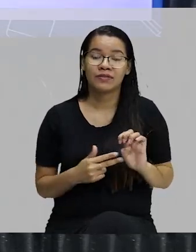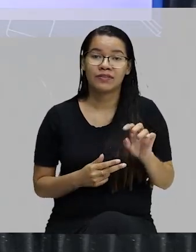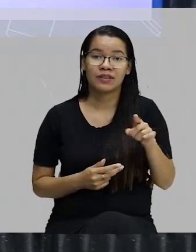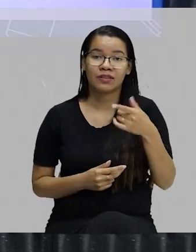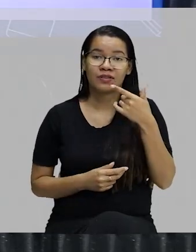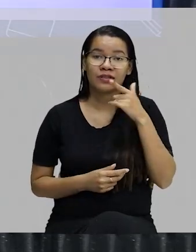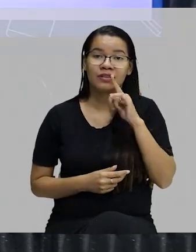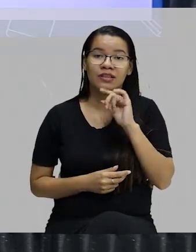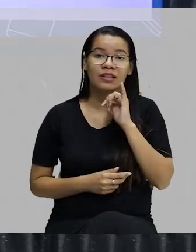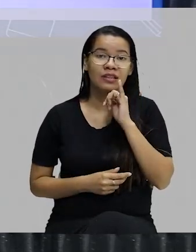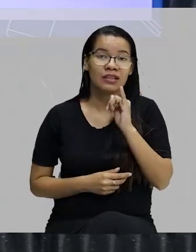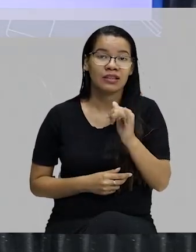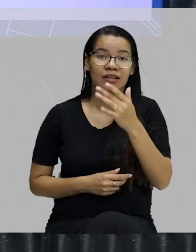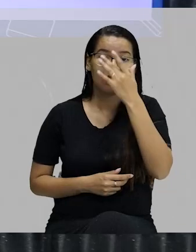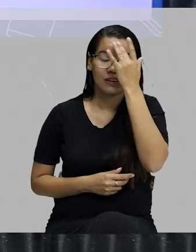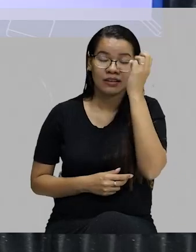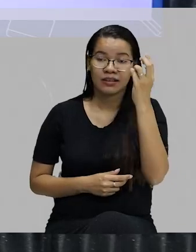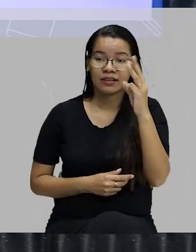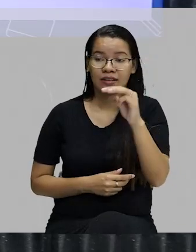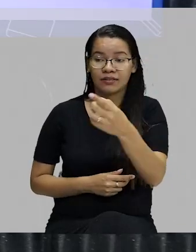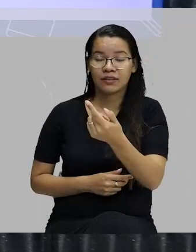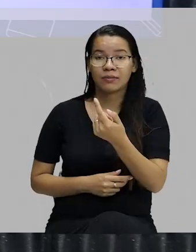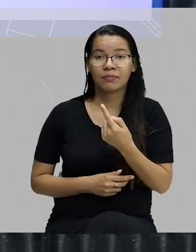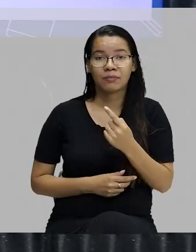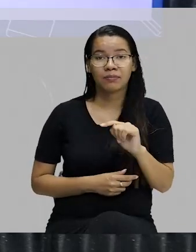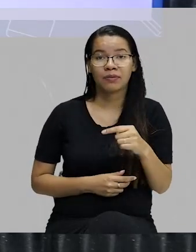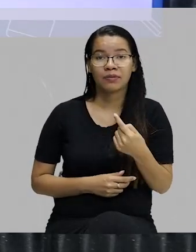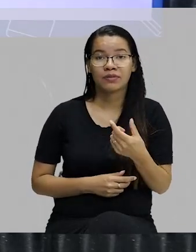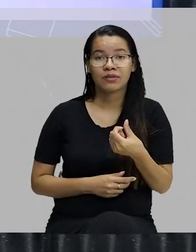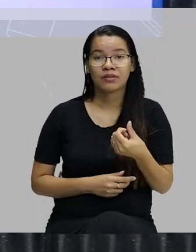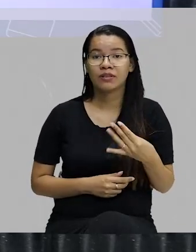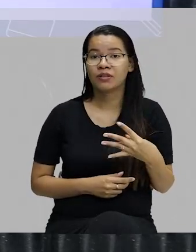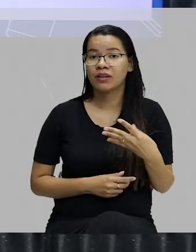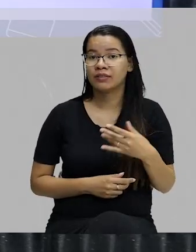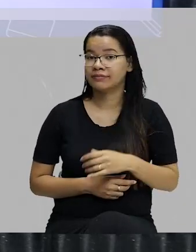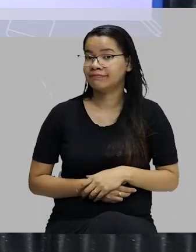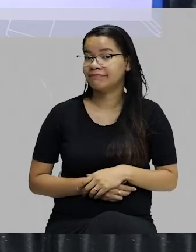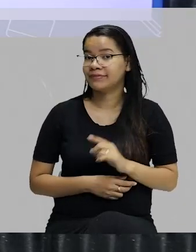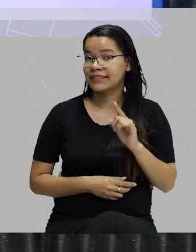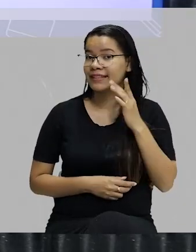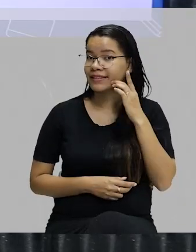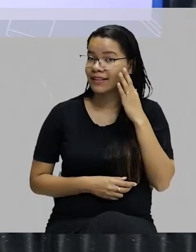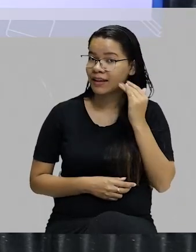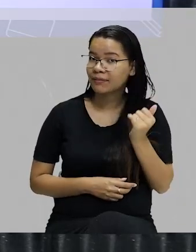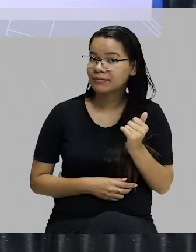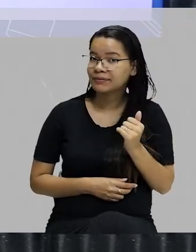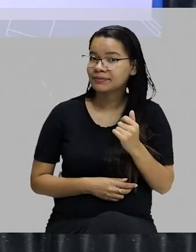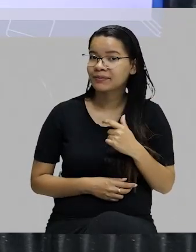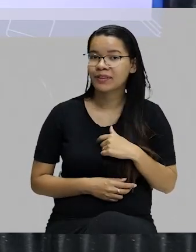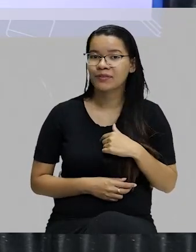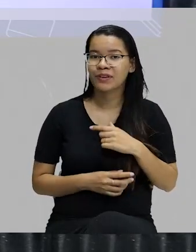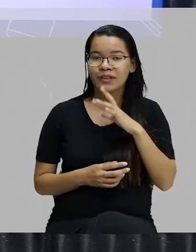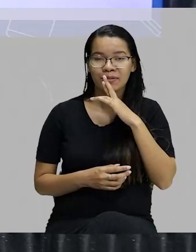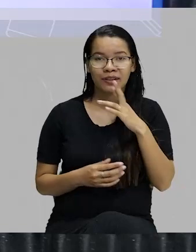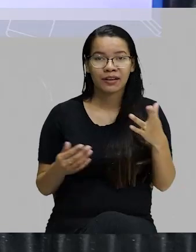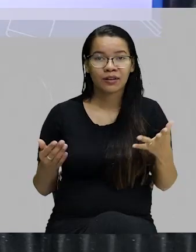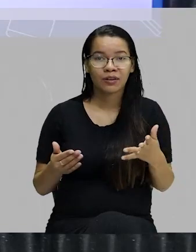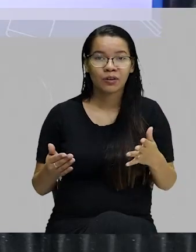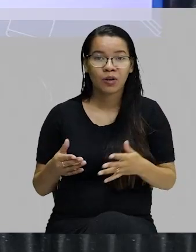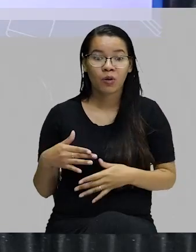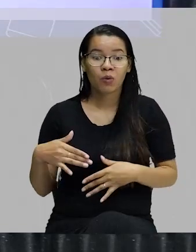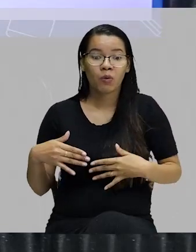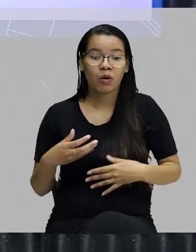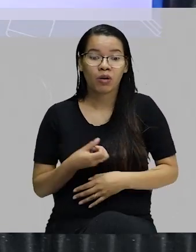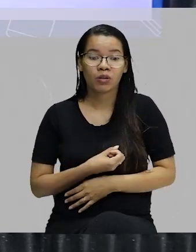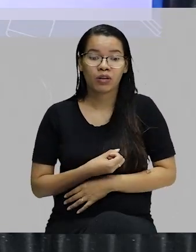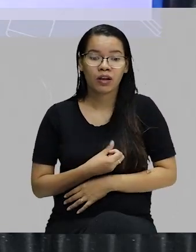dizer quem vem após o 64? Bom, eu agora vou te dizer qual é o número. Olha só qual é o